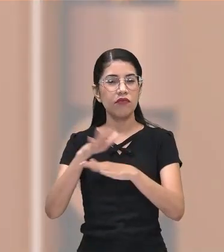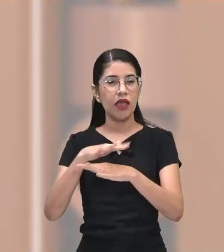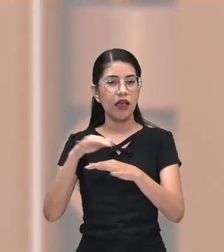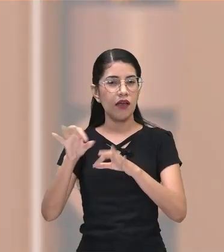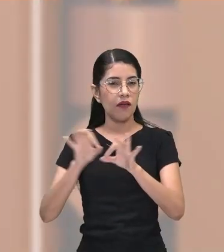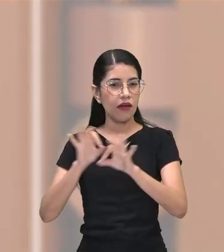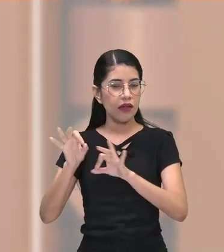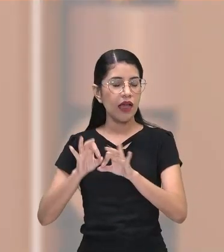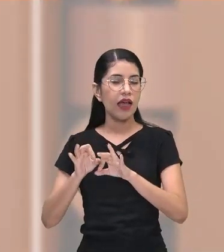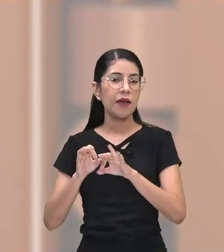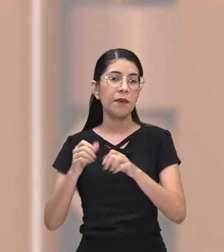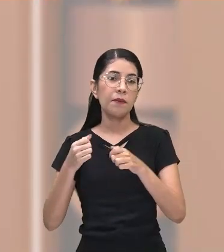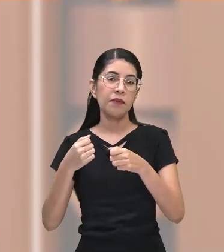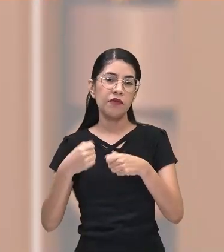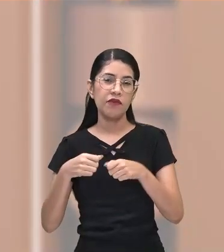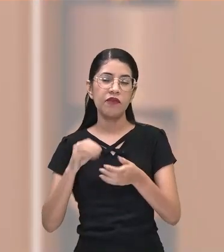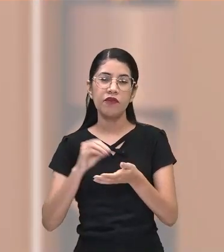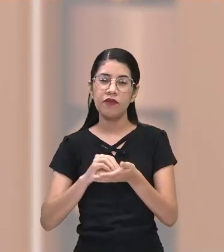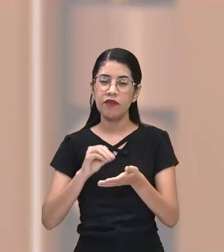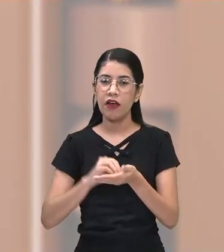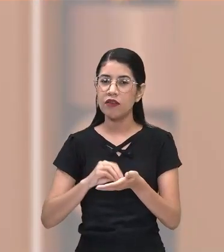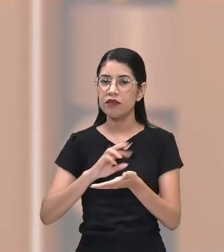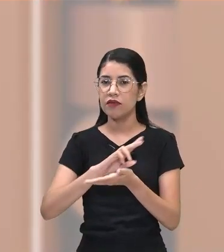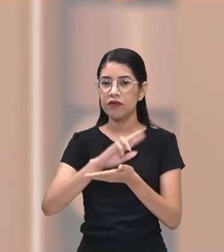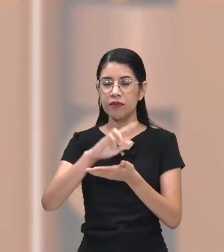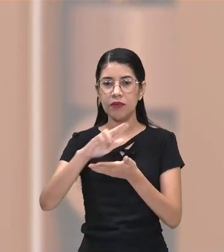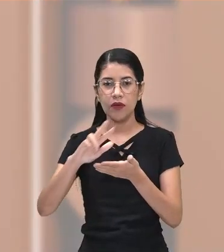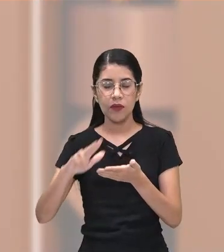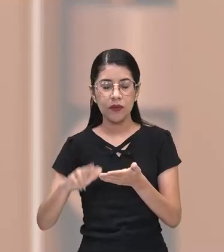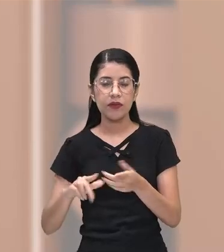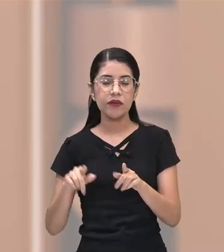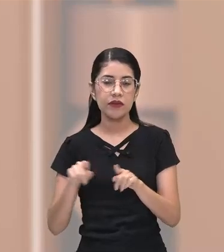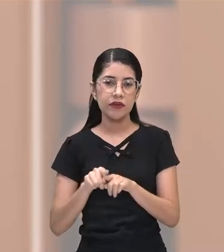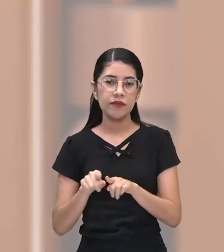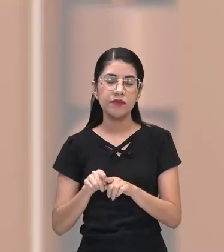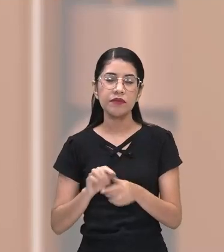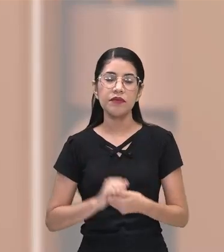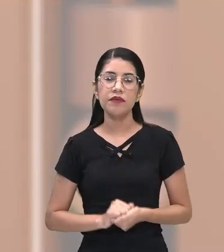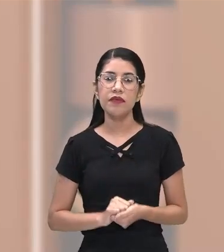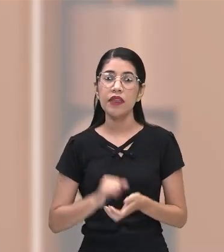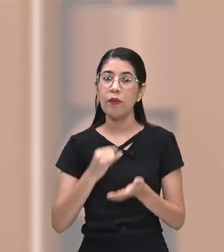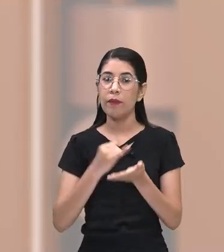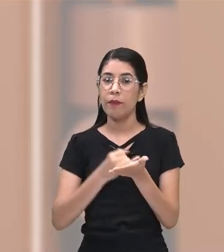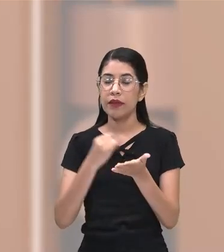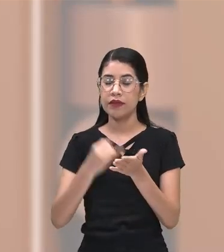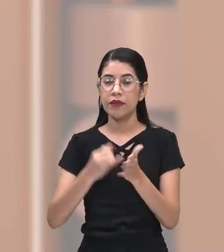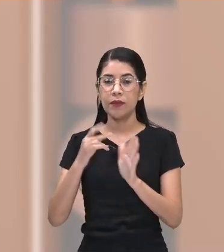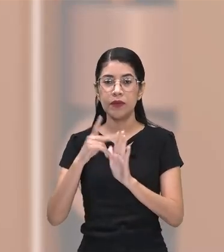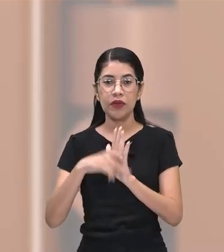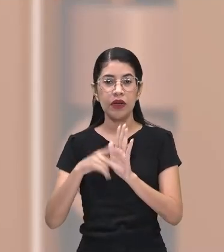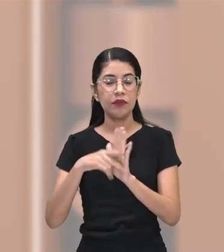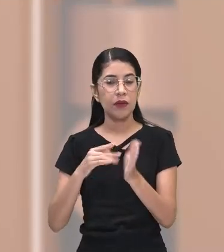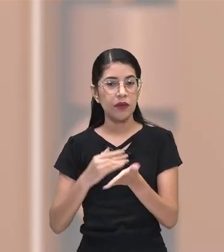suas deficiências ali envolvido, né? E a implementação do projeto